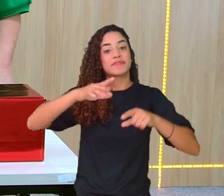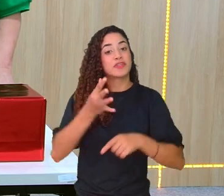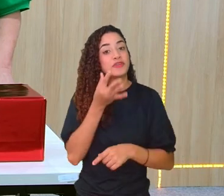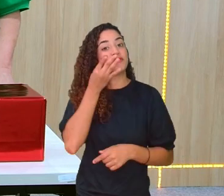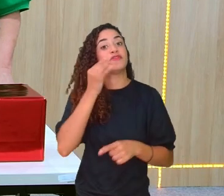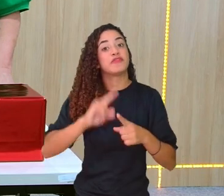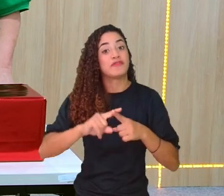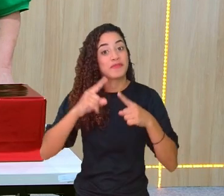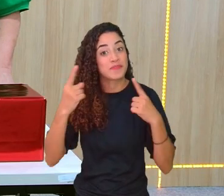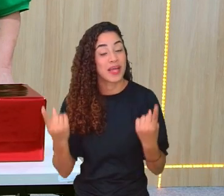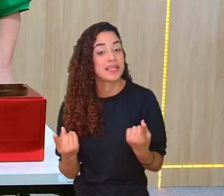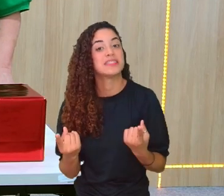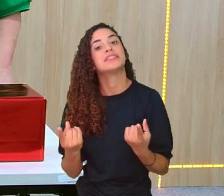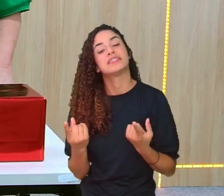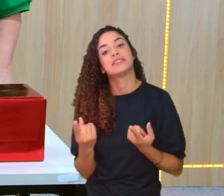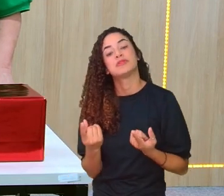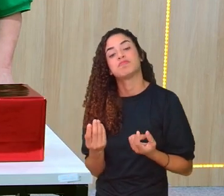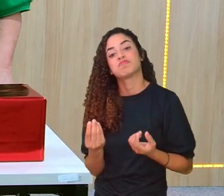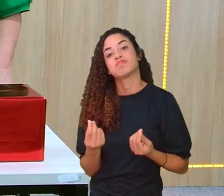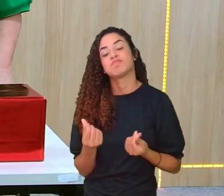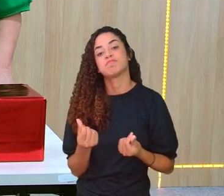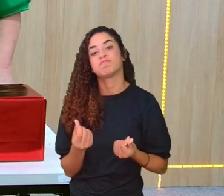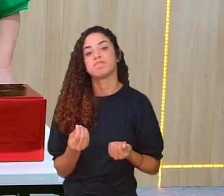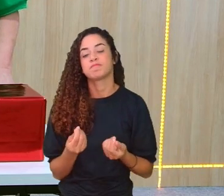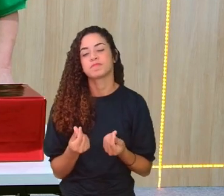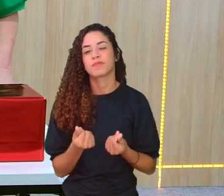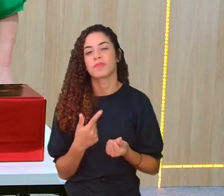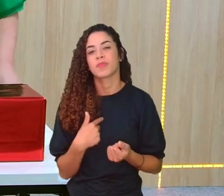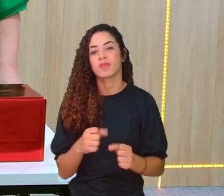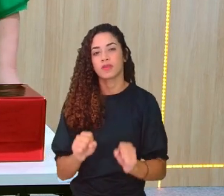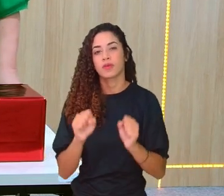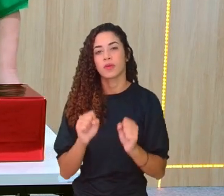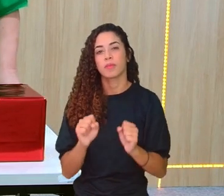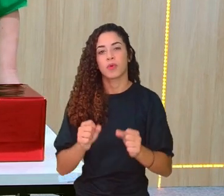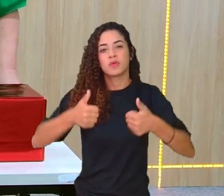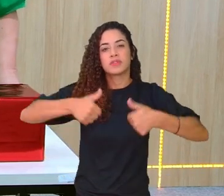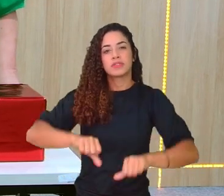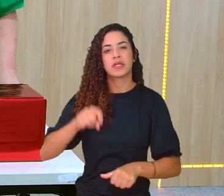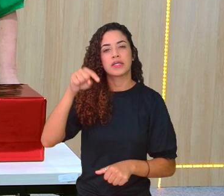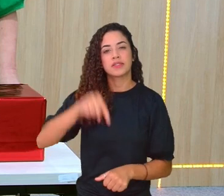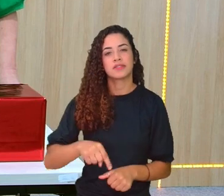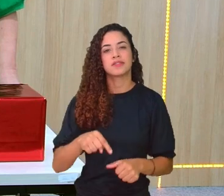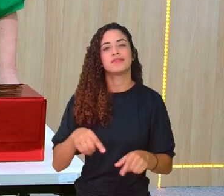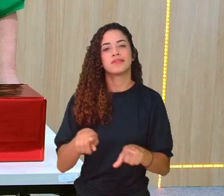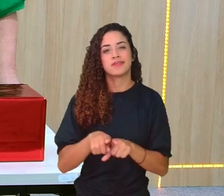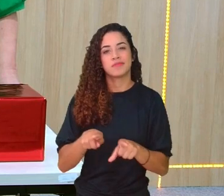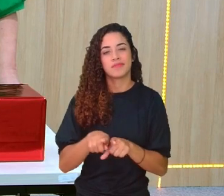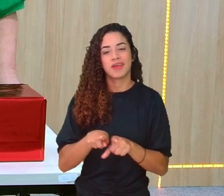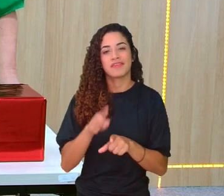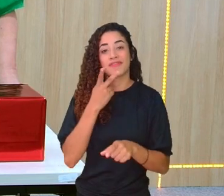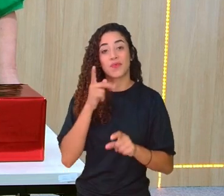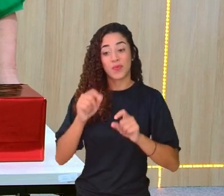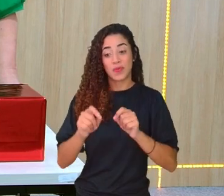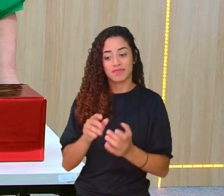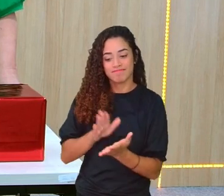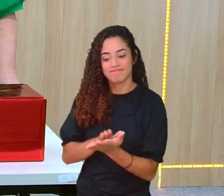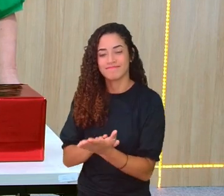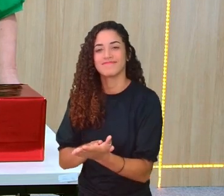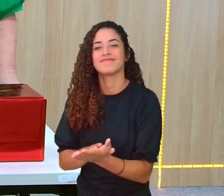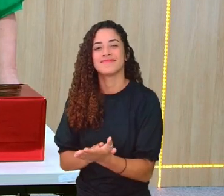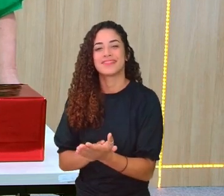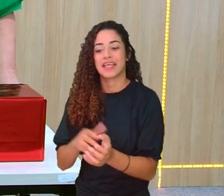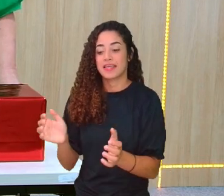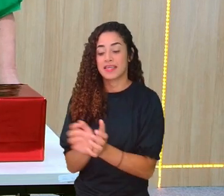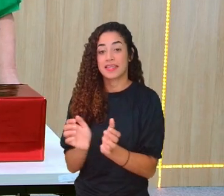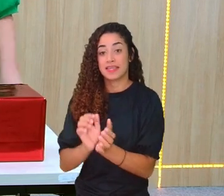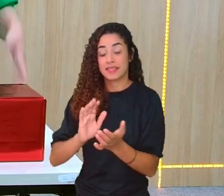Mas eu posso estar aqui cumprimentando a equipe de Libras, porque sem eles nós